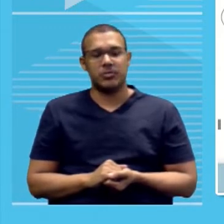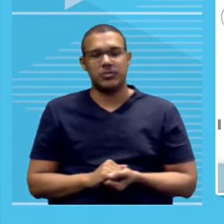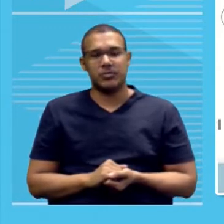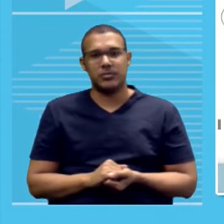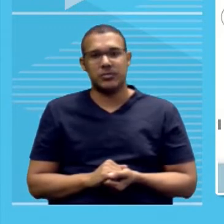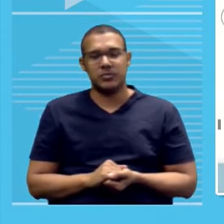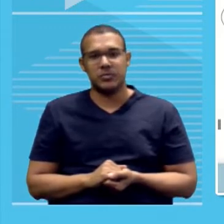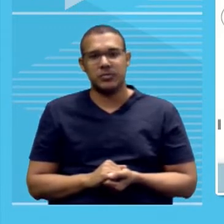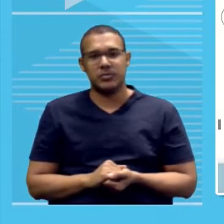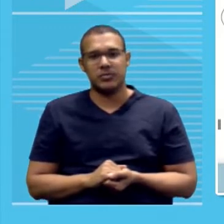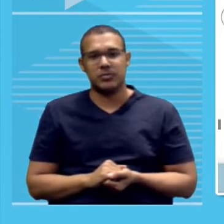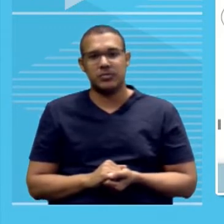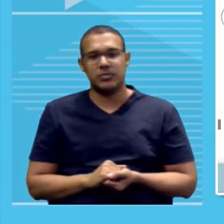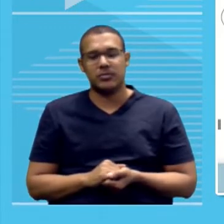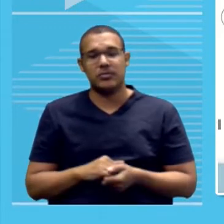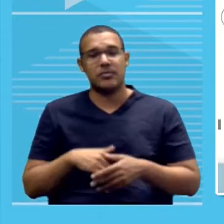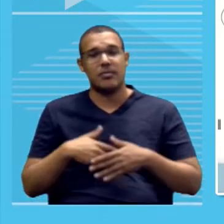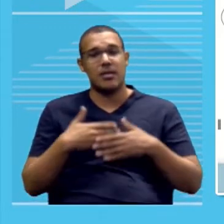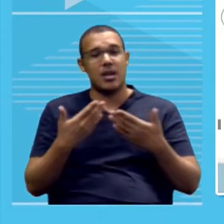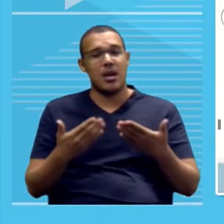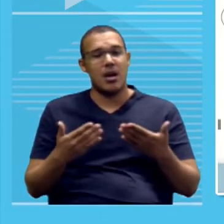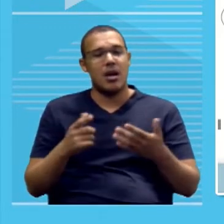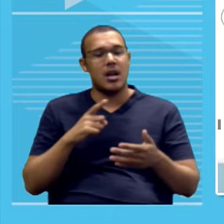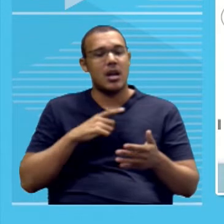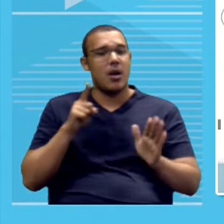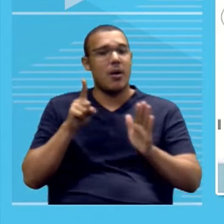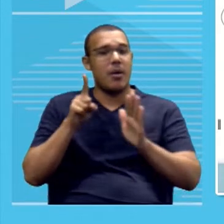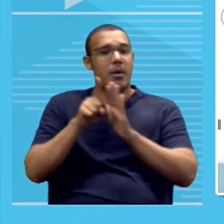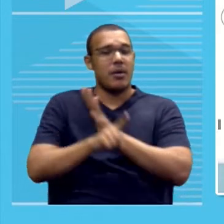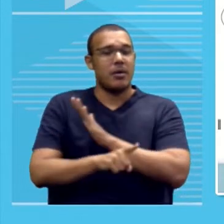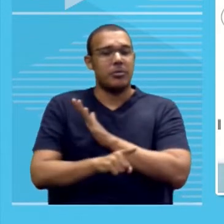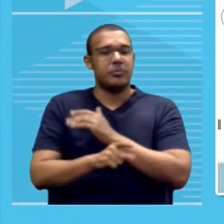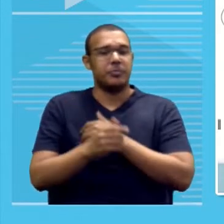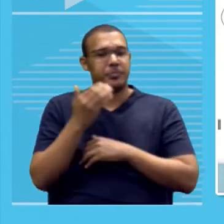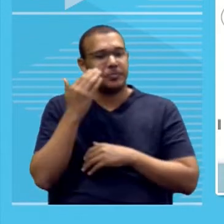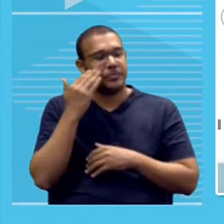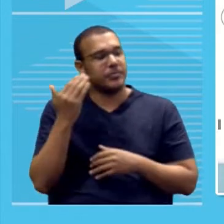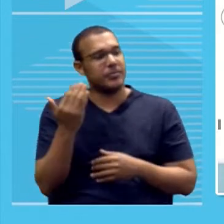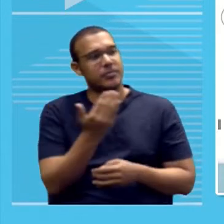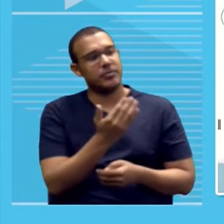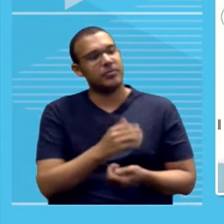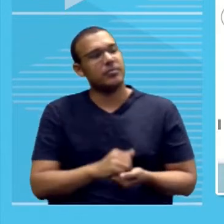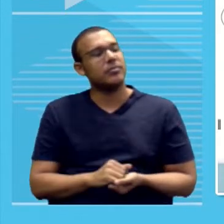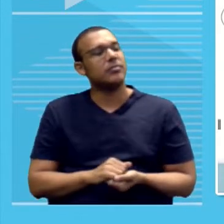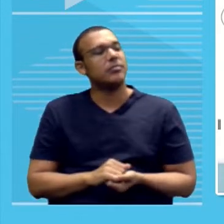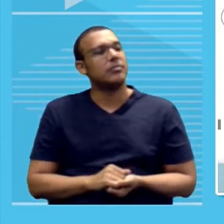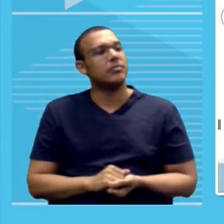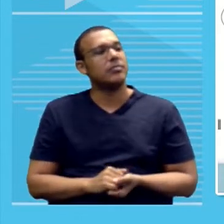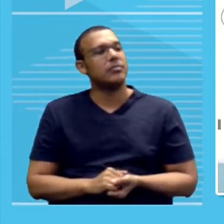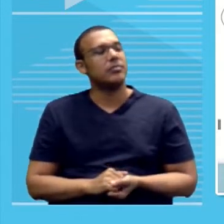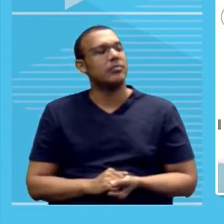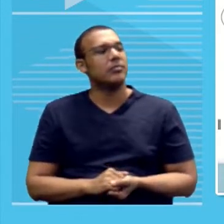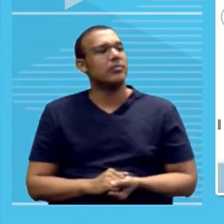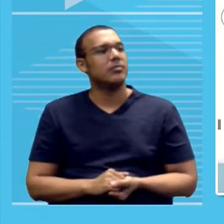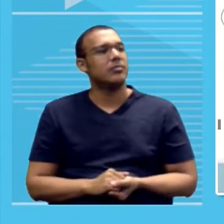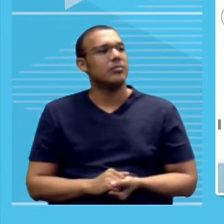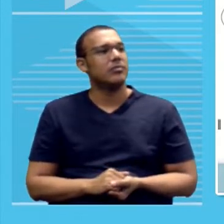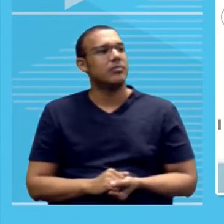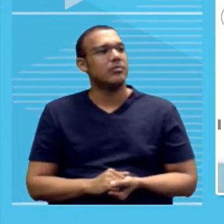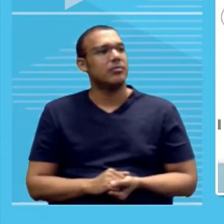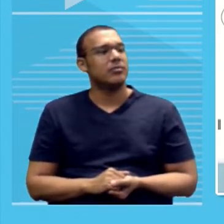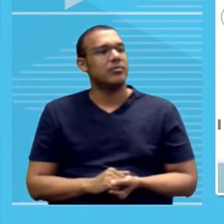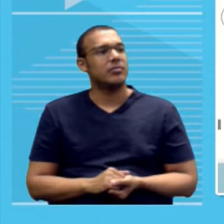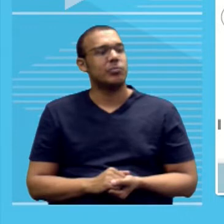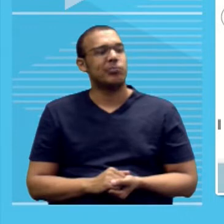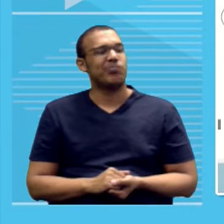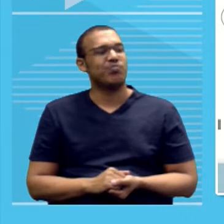Certo? E aí eu chego em uma questãozinha que fala o seguinte. A frase de calor do cobertor... O